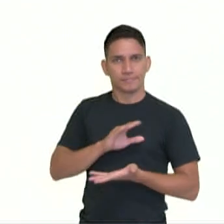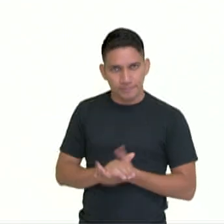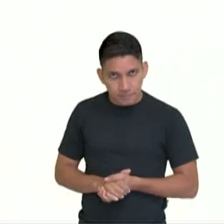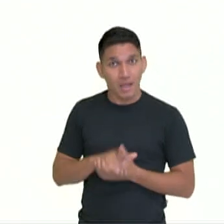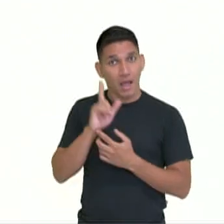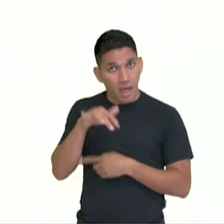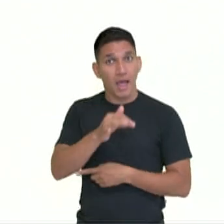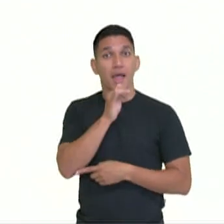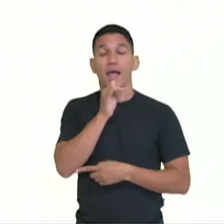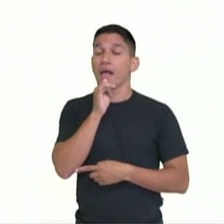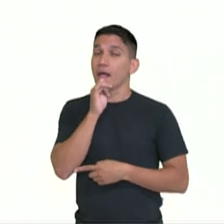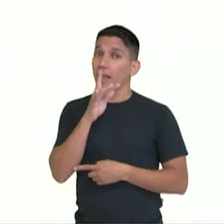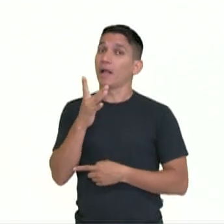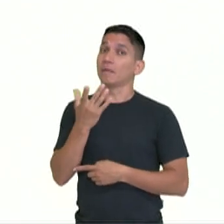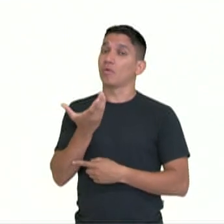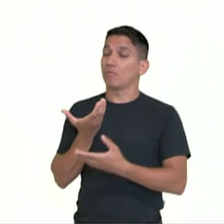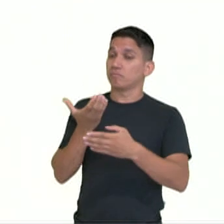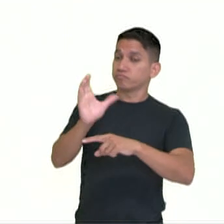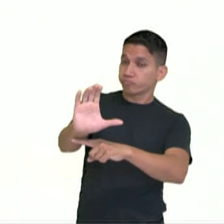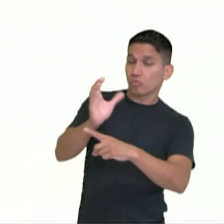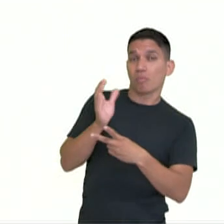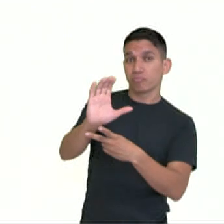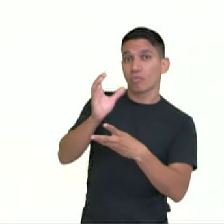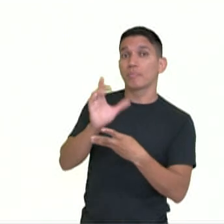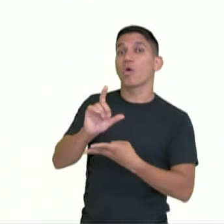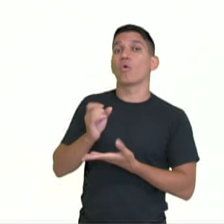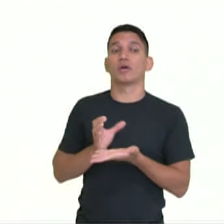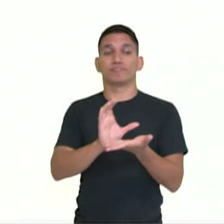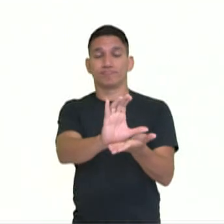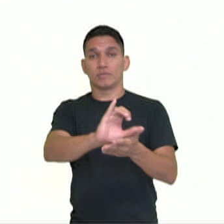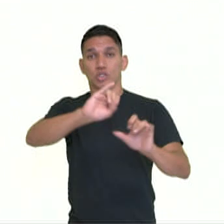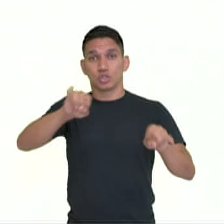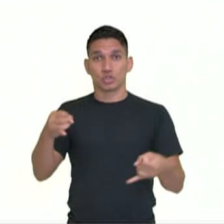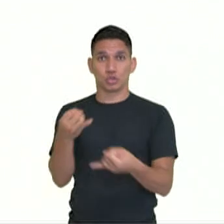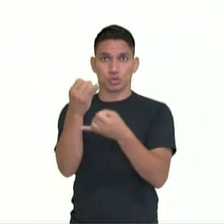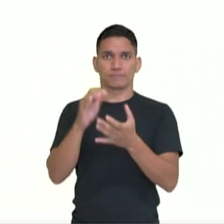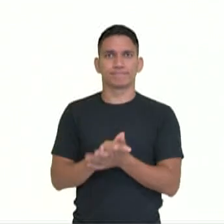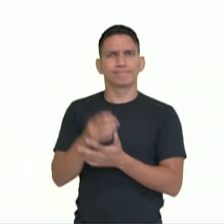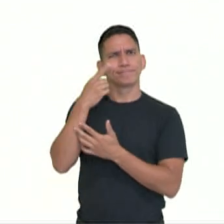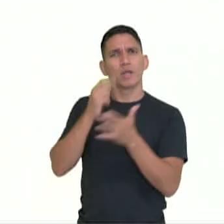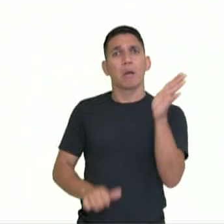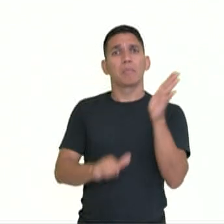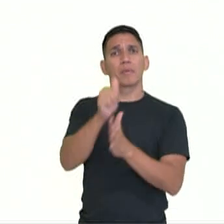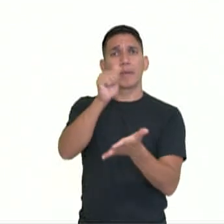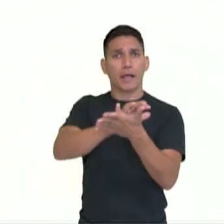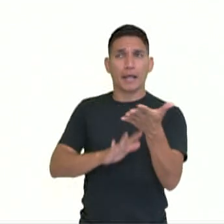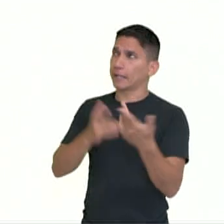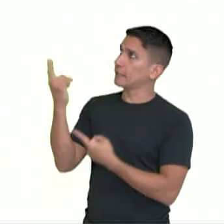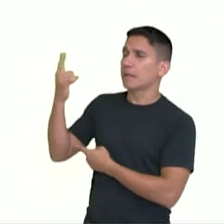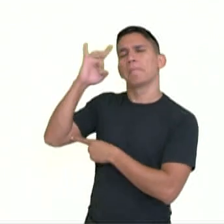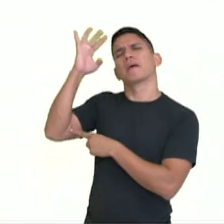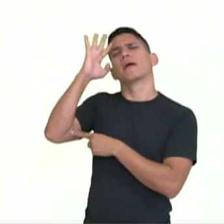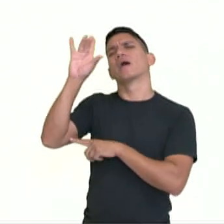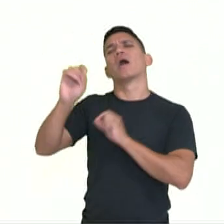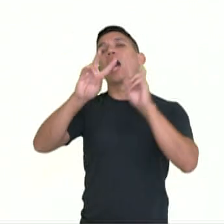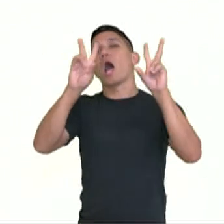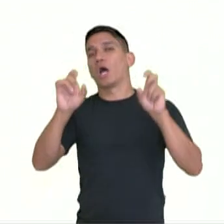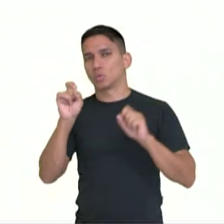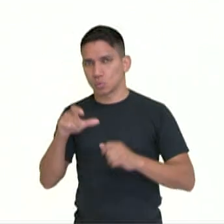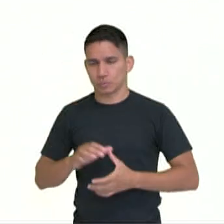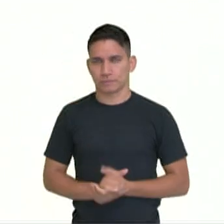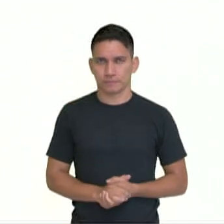de aplicação muito interessante de juro composto. Vamos aqui para um primeiro exercício para a gente pensar a respeito